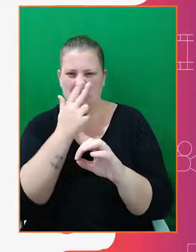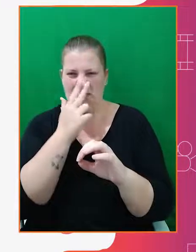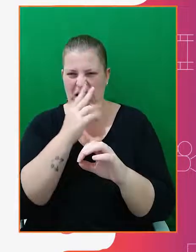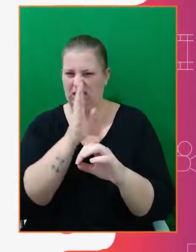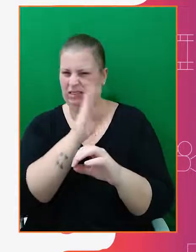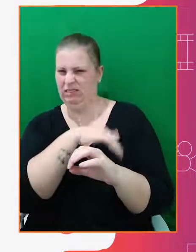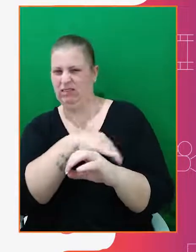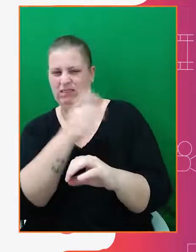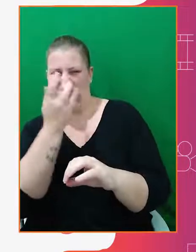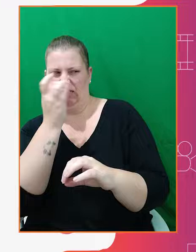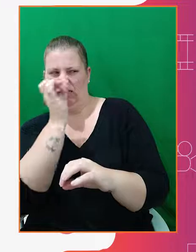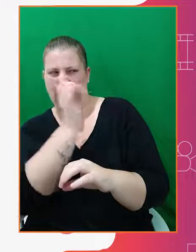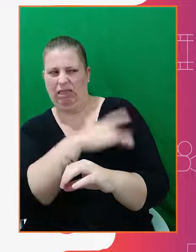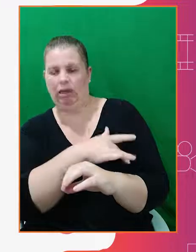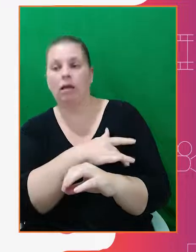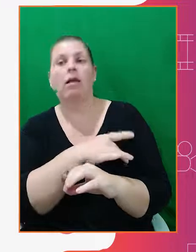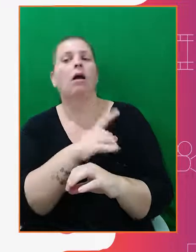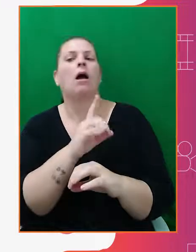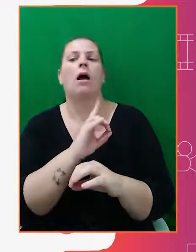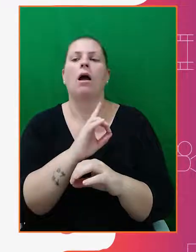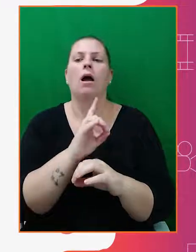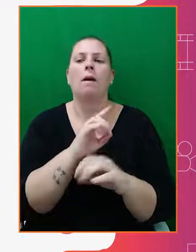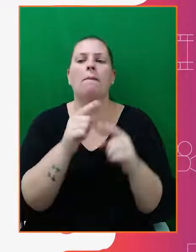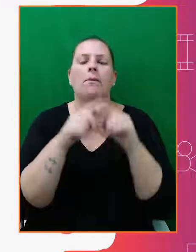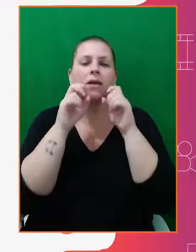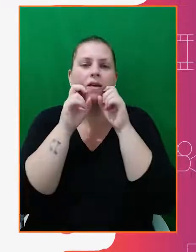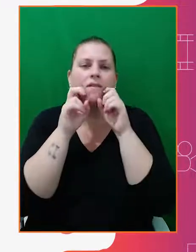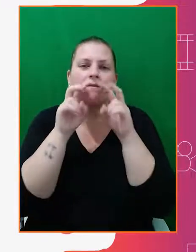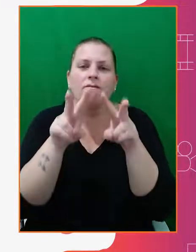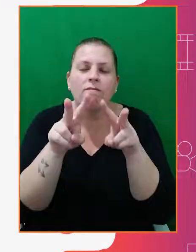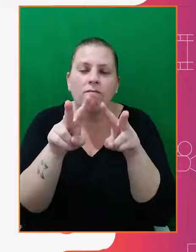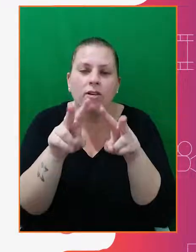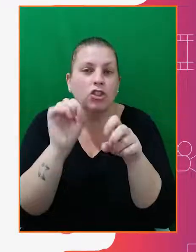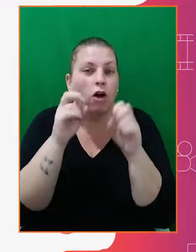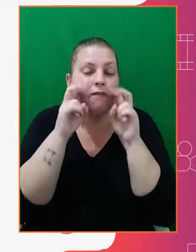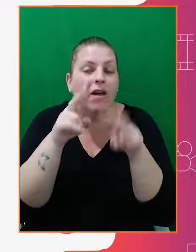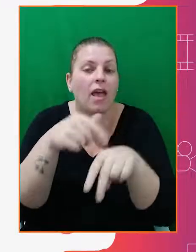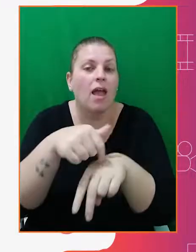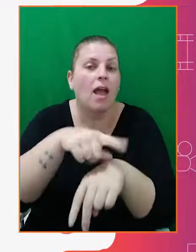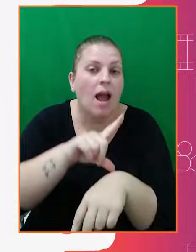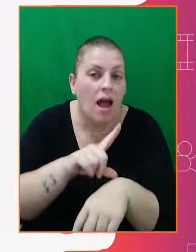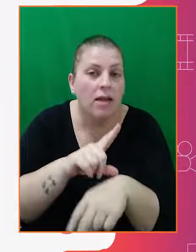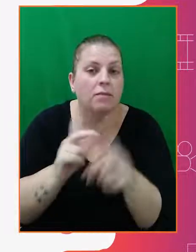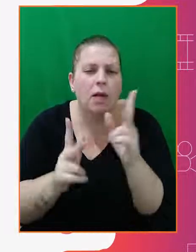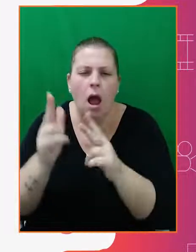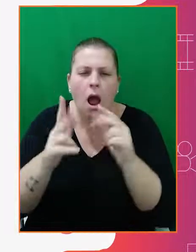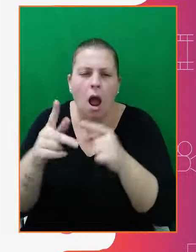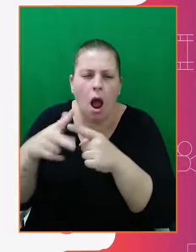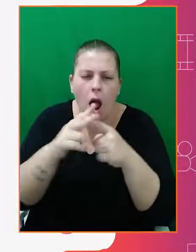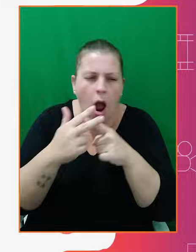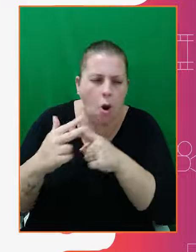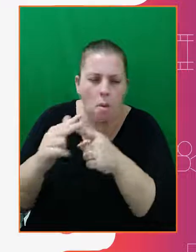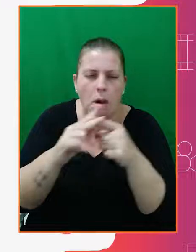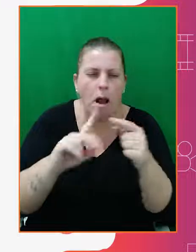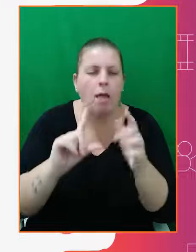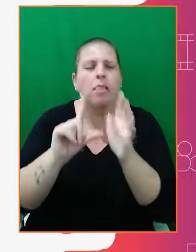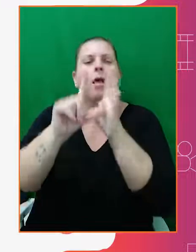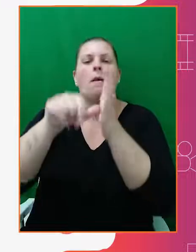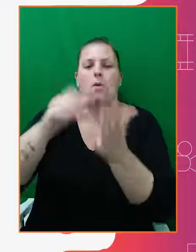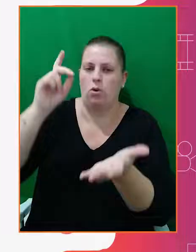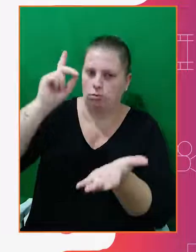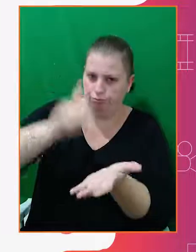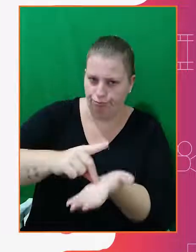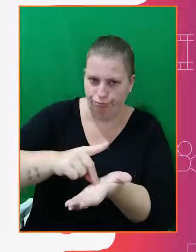até parece que é um pouco tosca, por ser uma visualização, uma pré-visualização do que